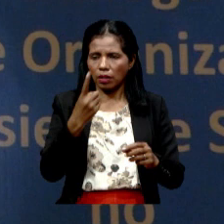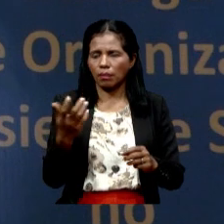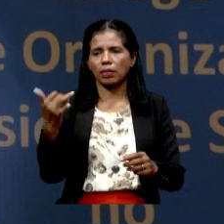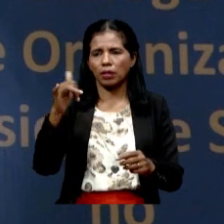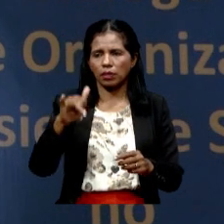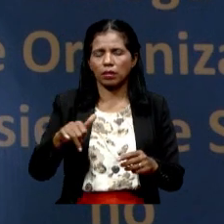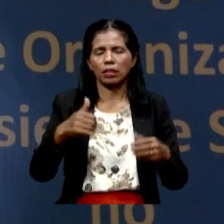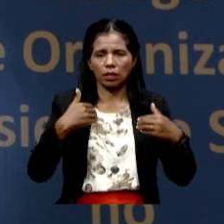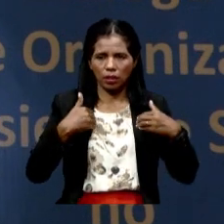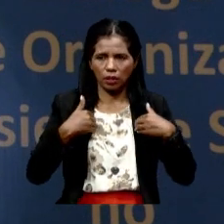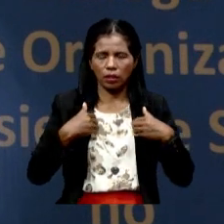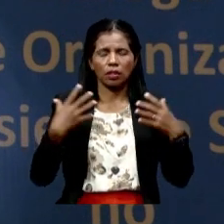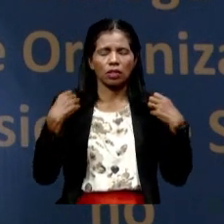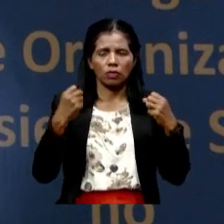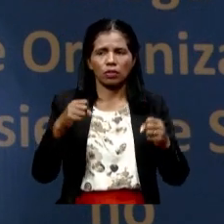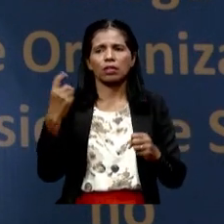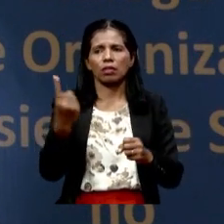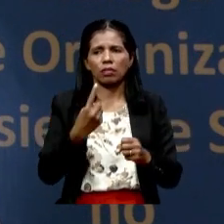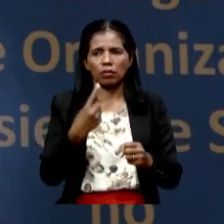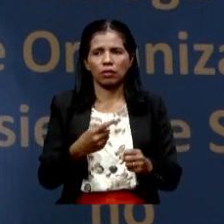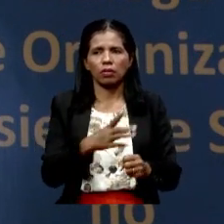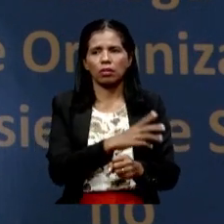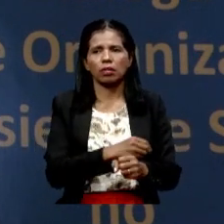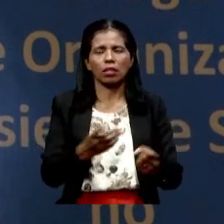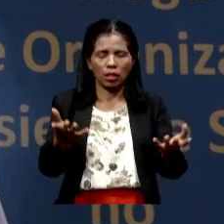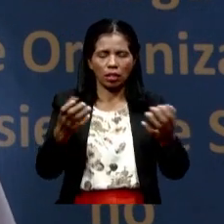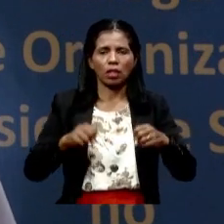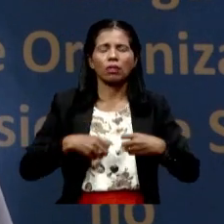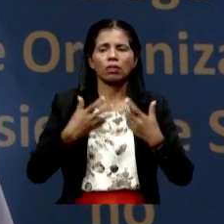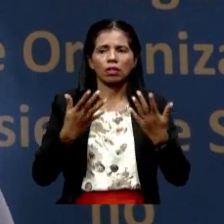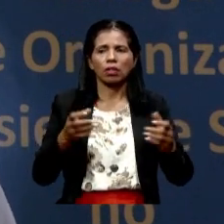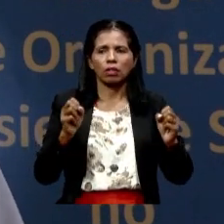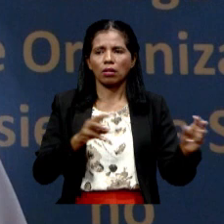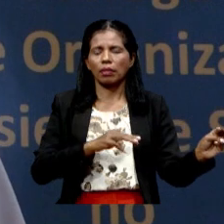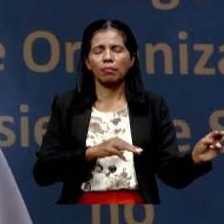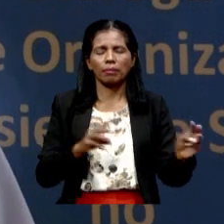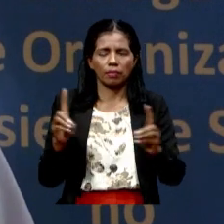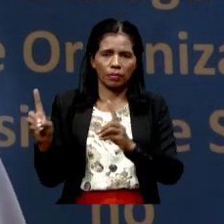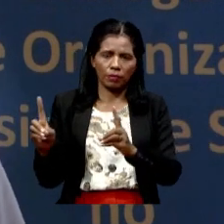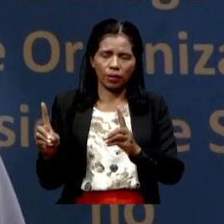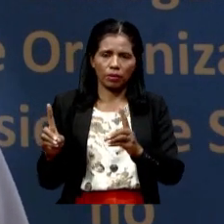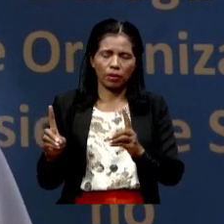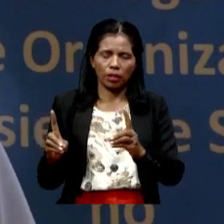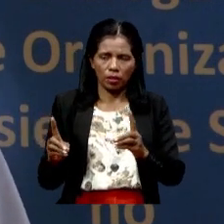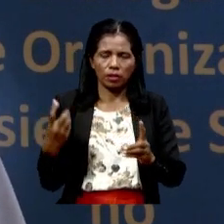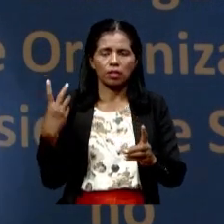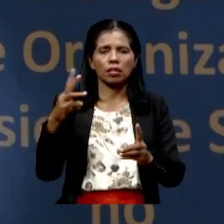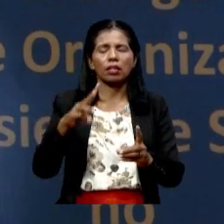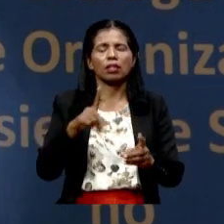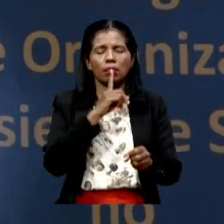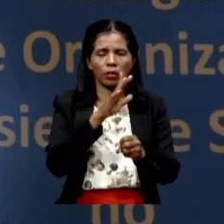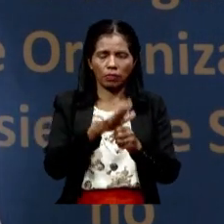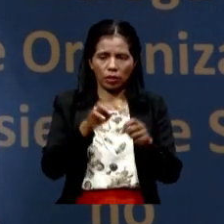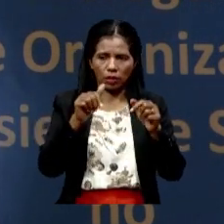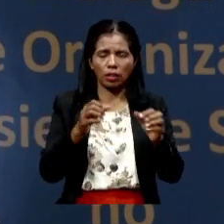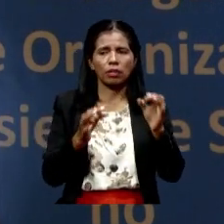Parcira e a força na fatin. Sira é commitmento para o Instituto Belé implementa sirna komitmento rene ita hen sekondo